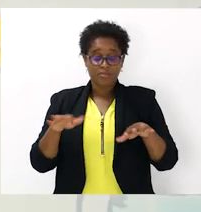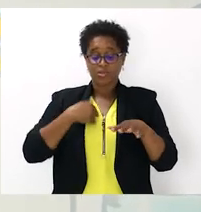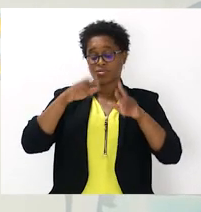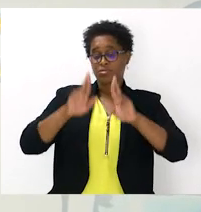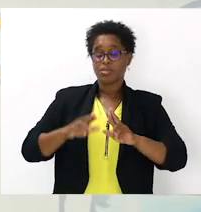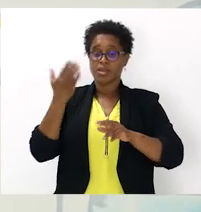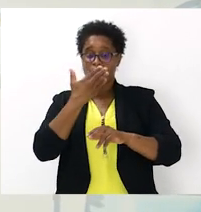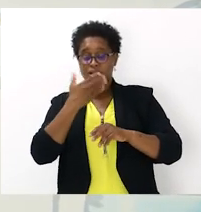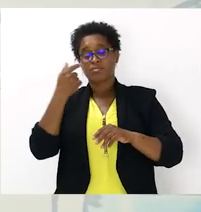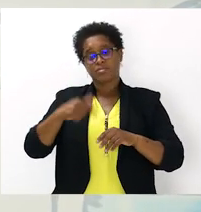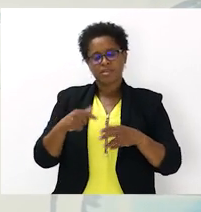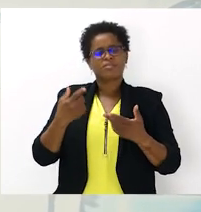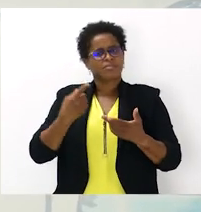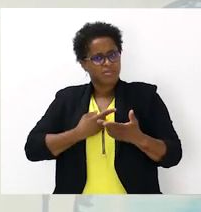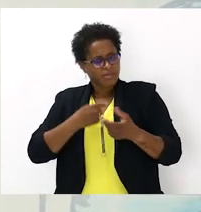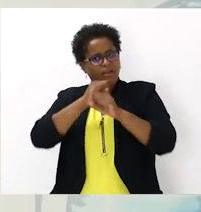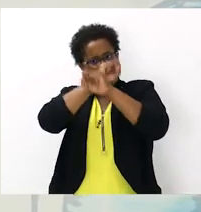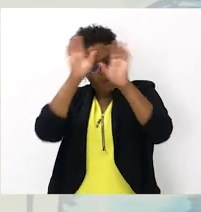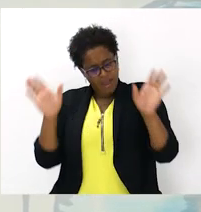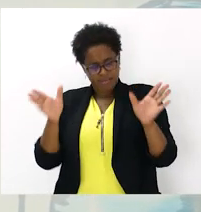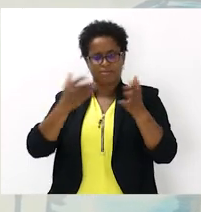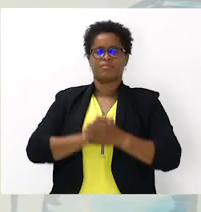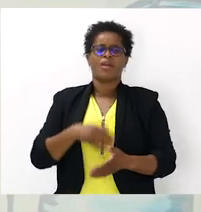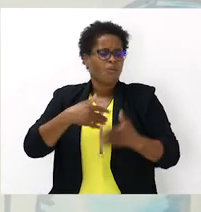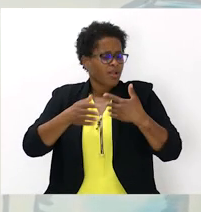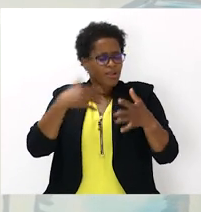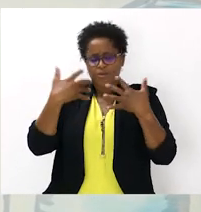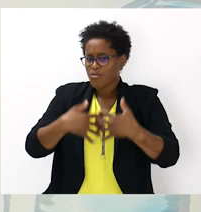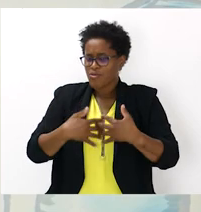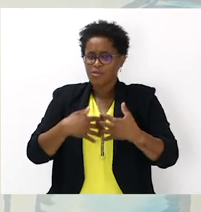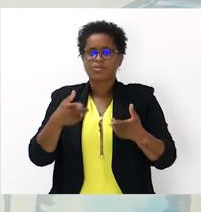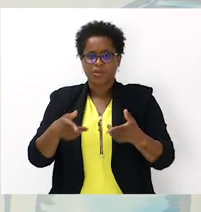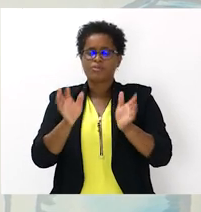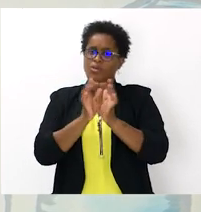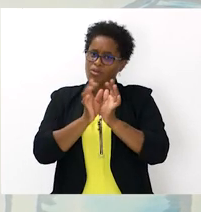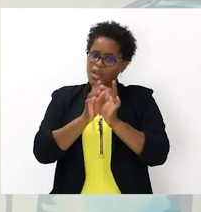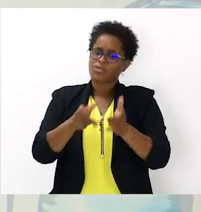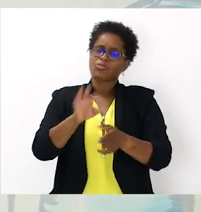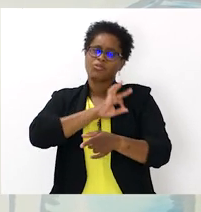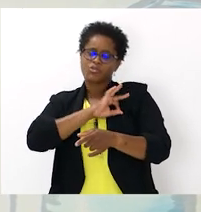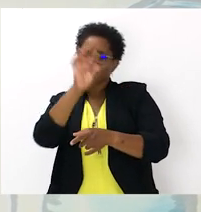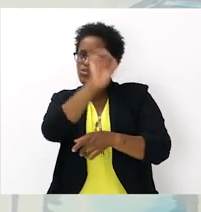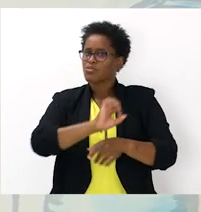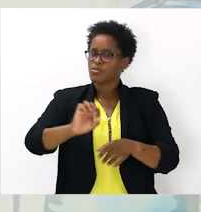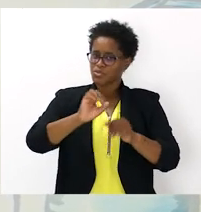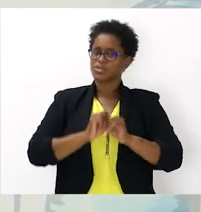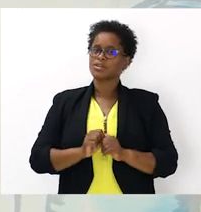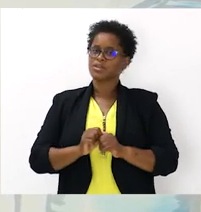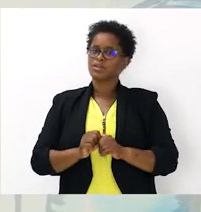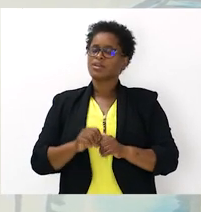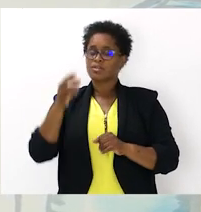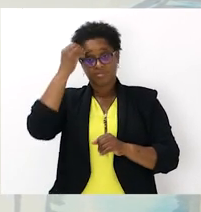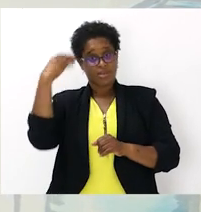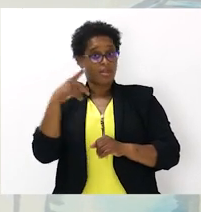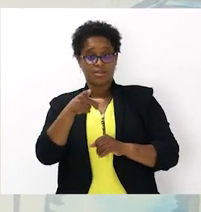Espero que a aula tenha sido esclarecedora. Qualquer dúvida, entrem em contato com os vossos professores. Não